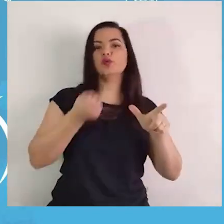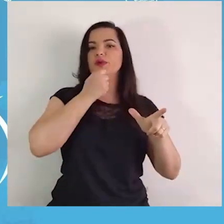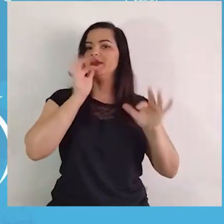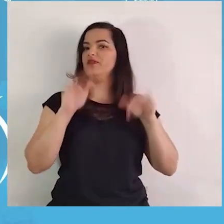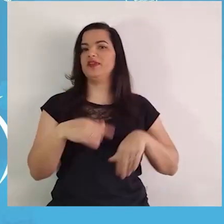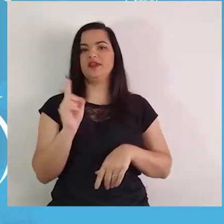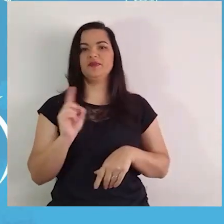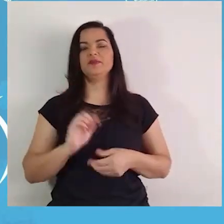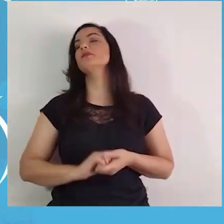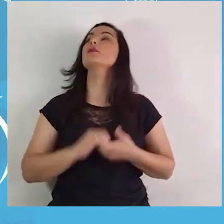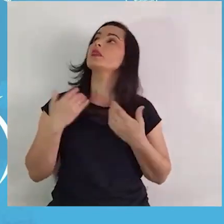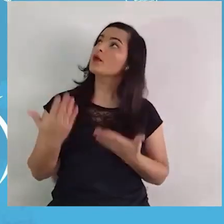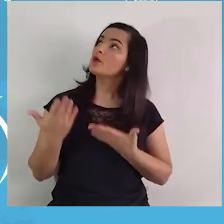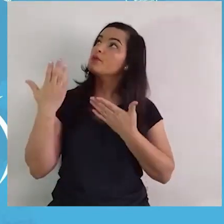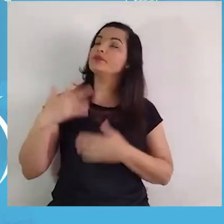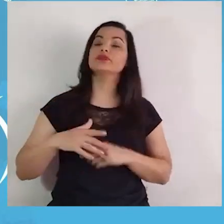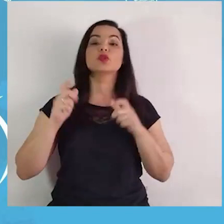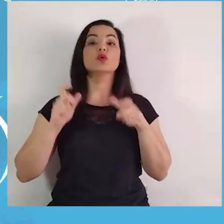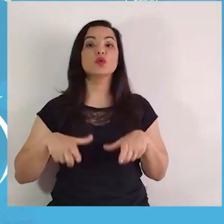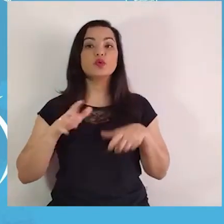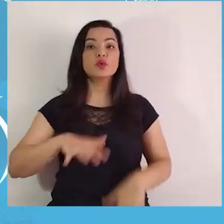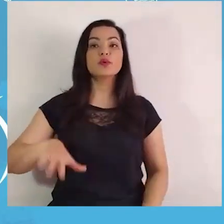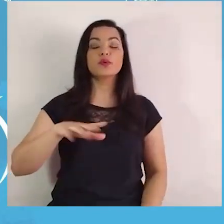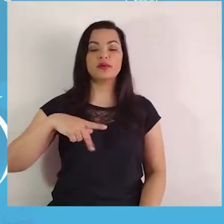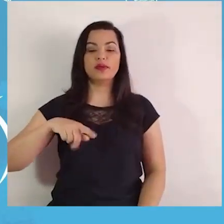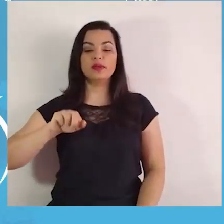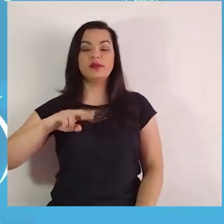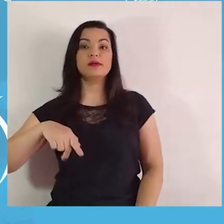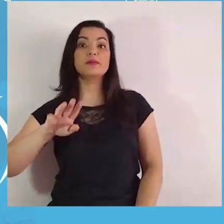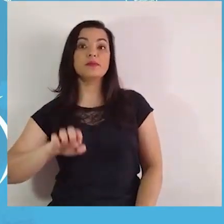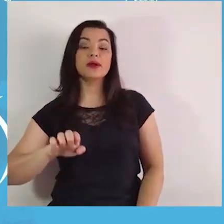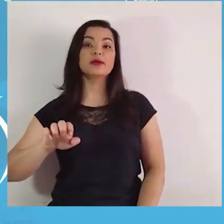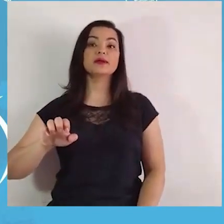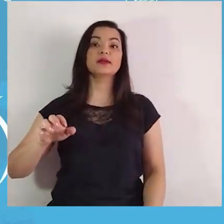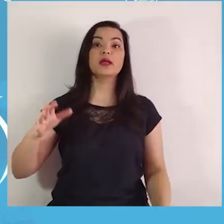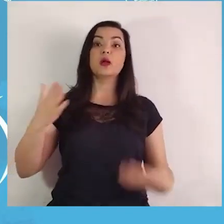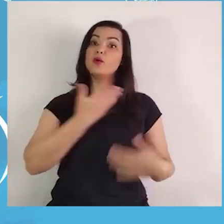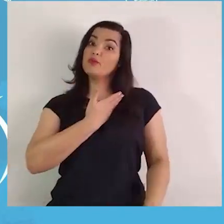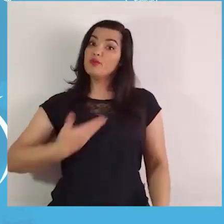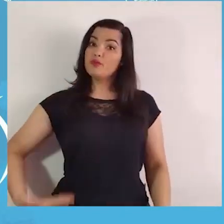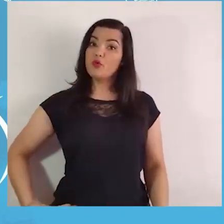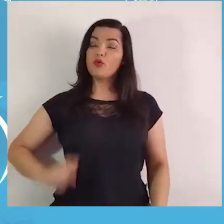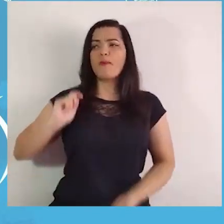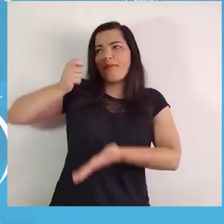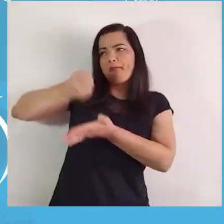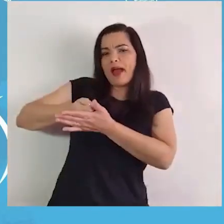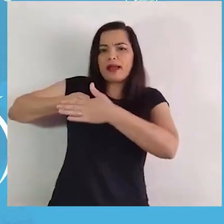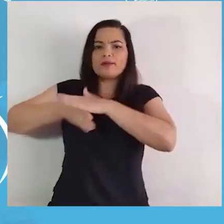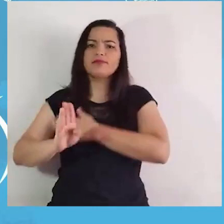casa aqui. No caso de um parque de diversões que é público, nós não pagamos para